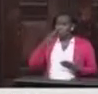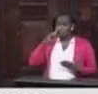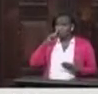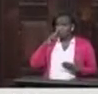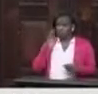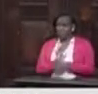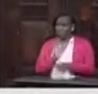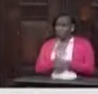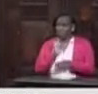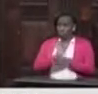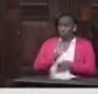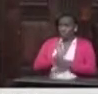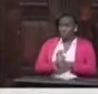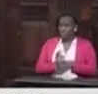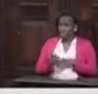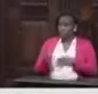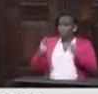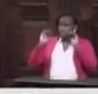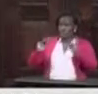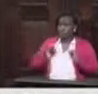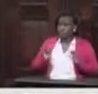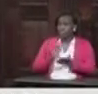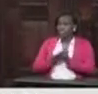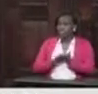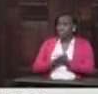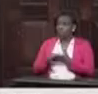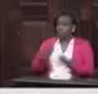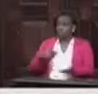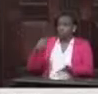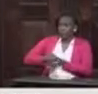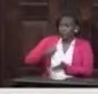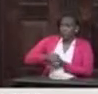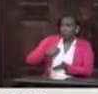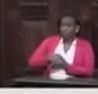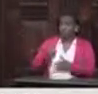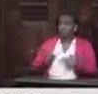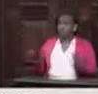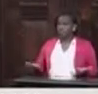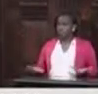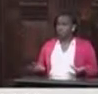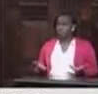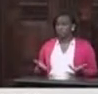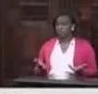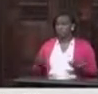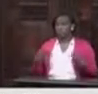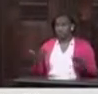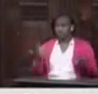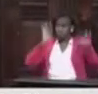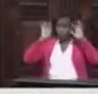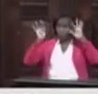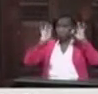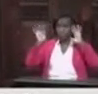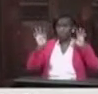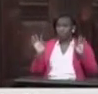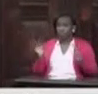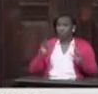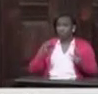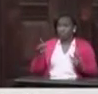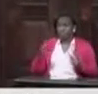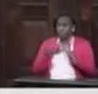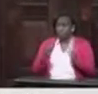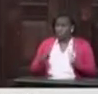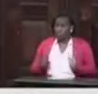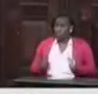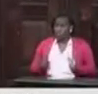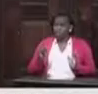desse Estado que não me respeita, mas que pede a minha proteção? Então, não vamos pensar que esse